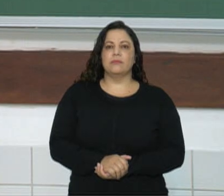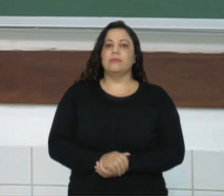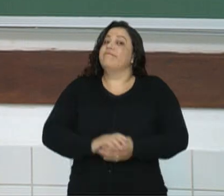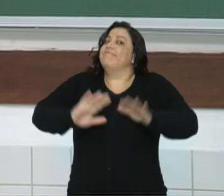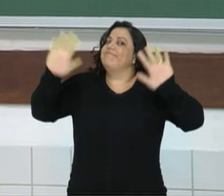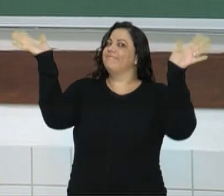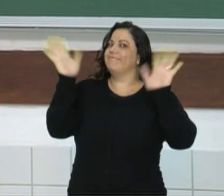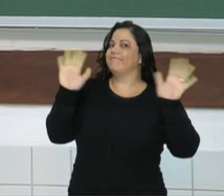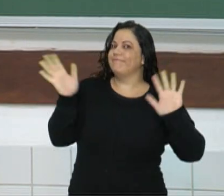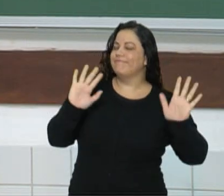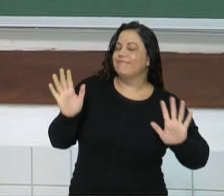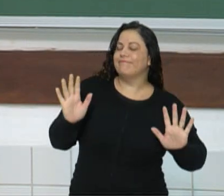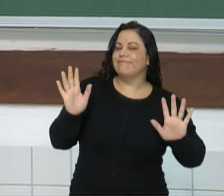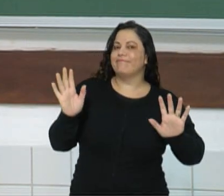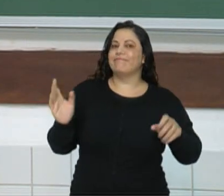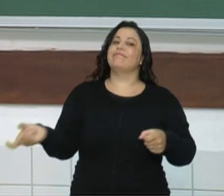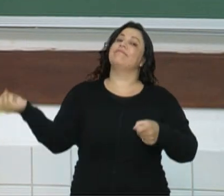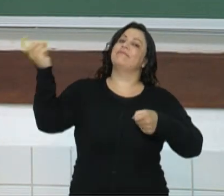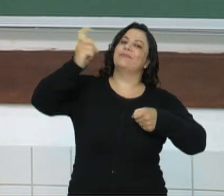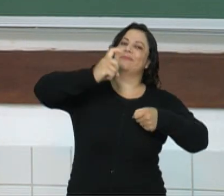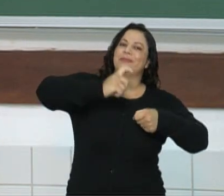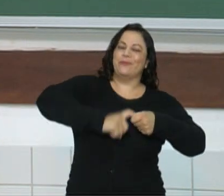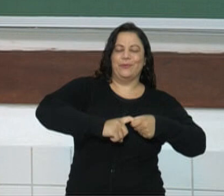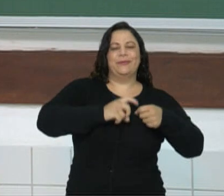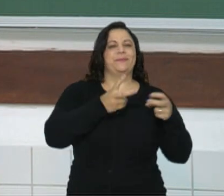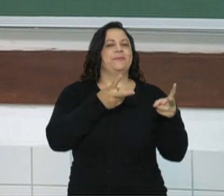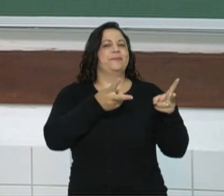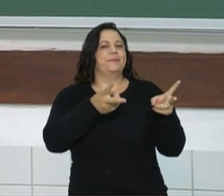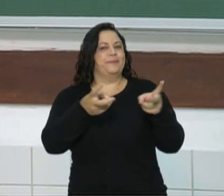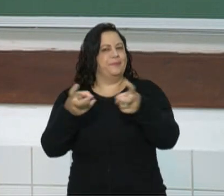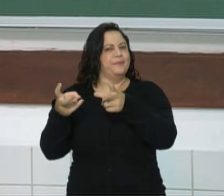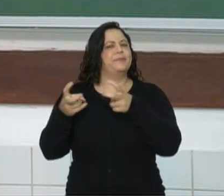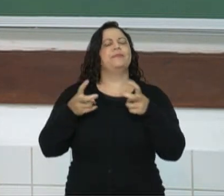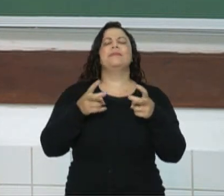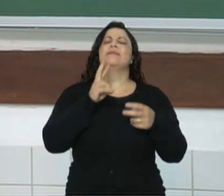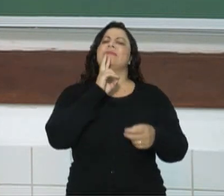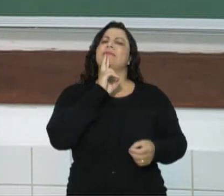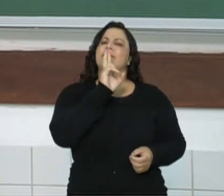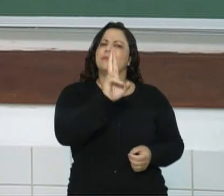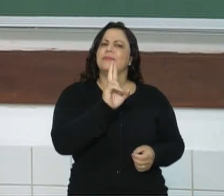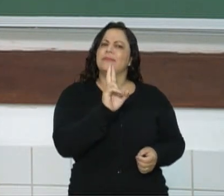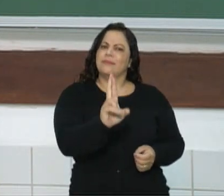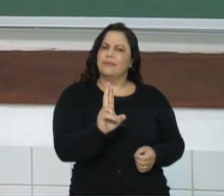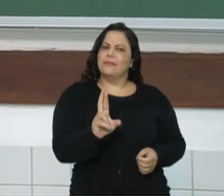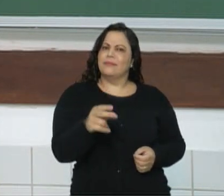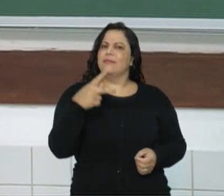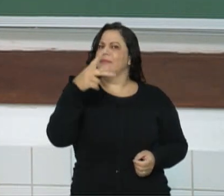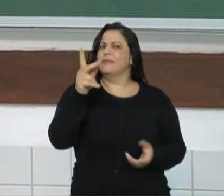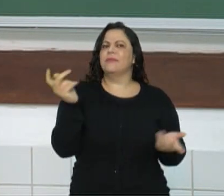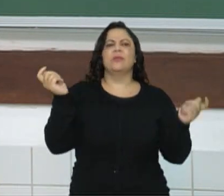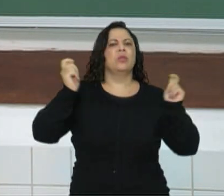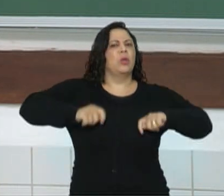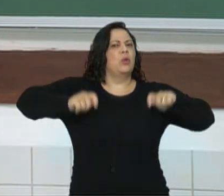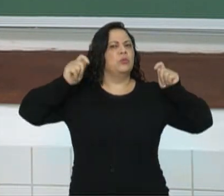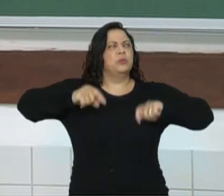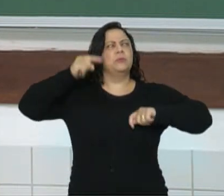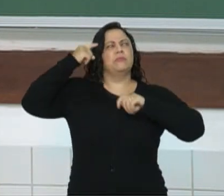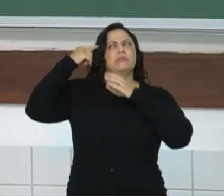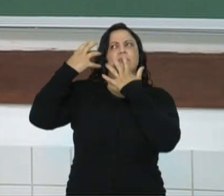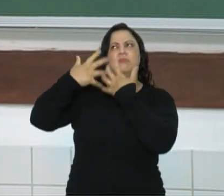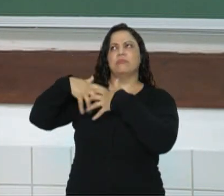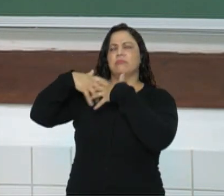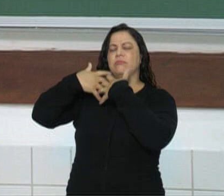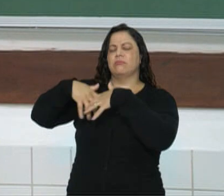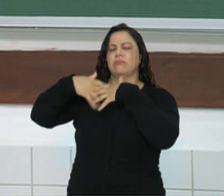Olá, estudante, estamos aqui de volta para a gente verificar a sua resposta e também verificar quais são as possibilidades de reflexão a